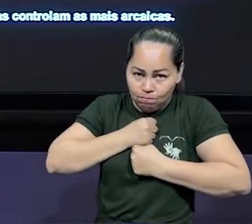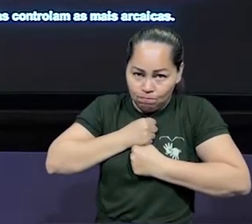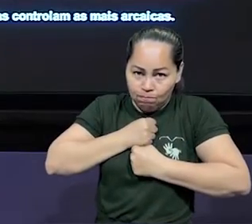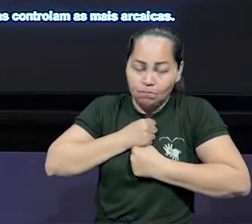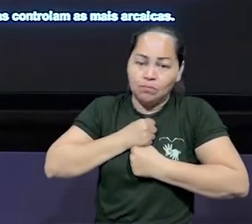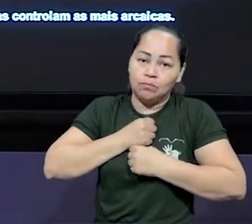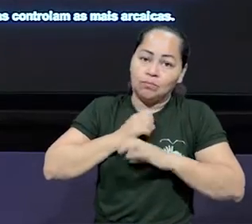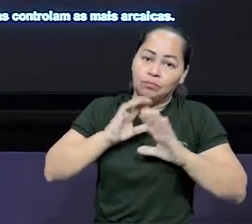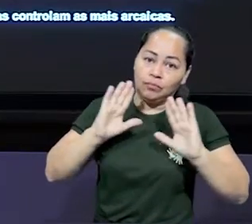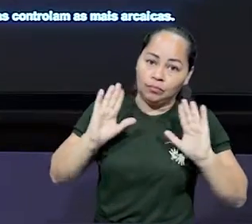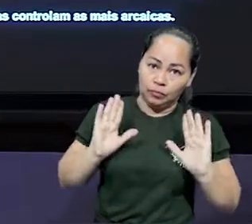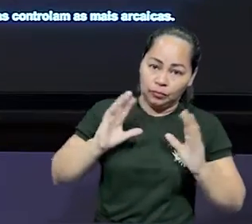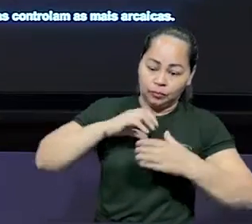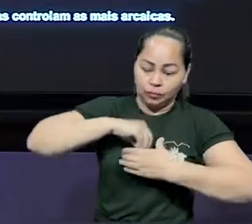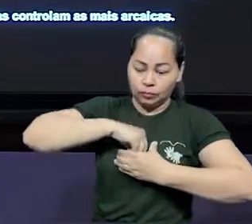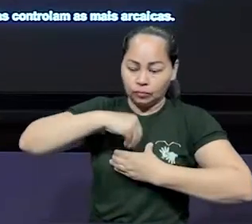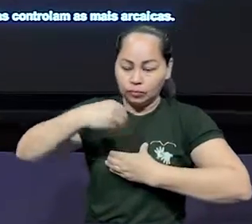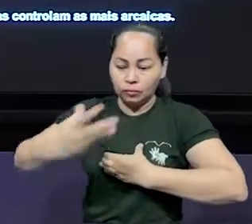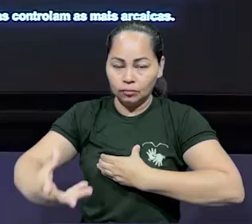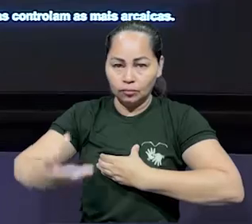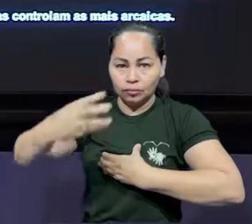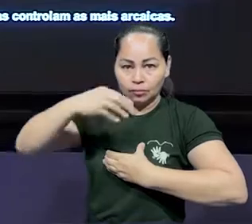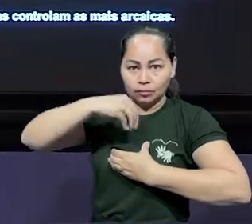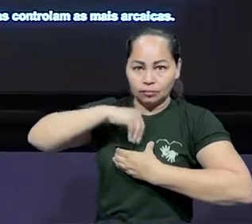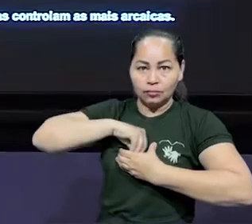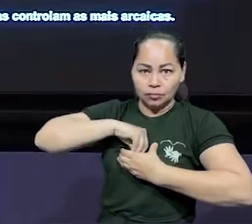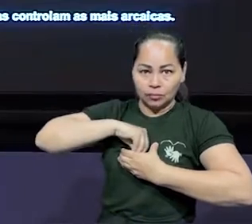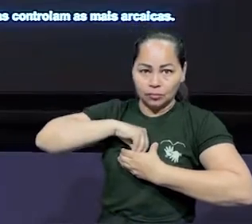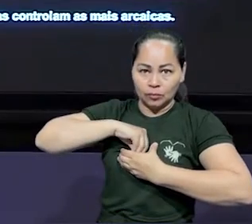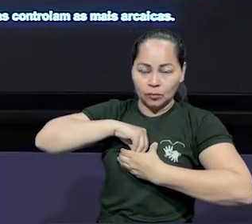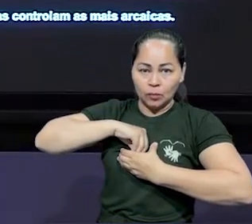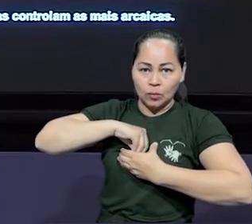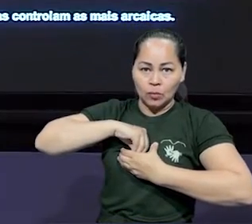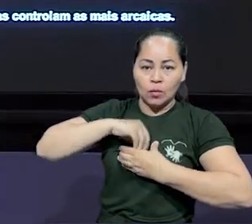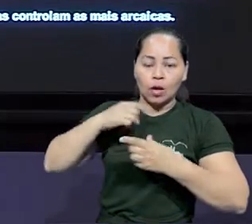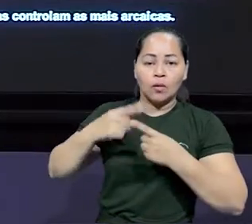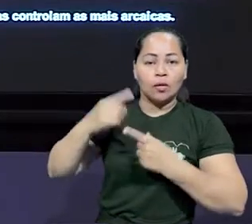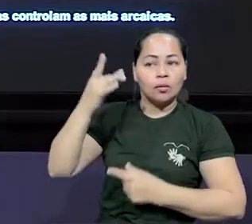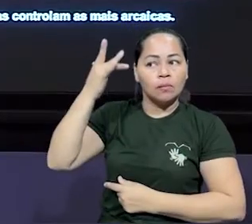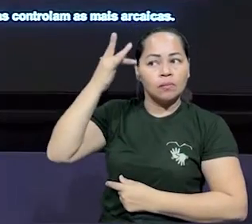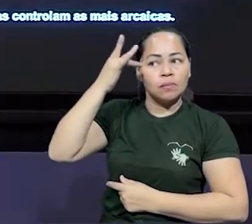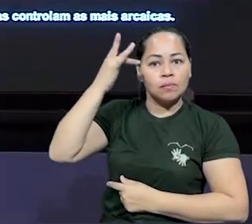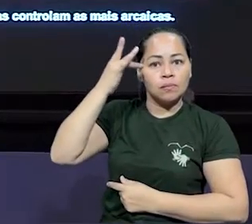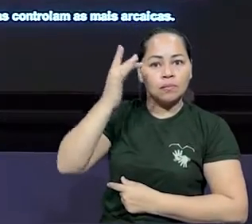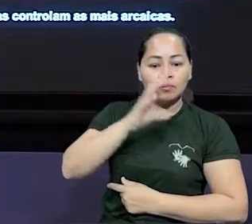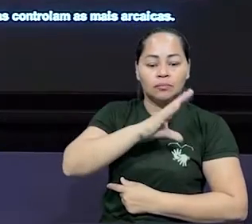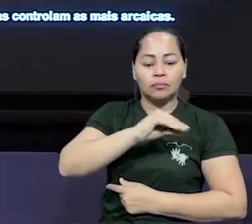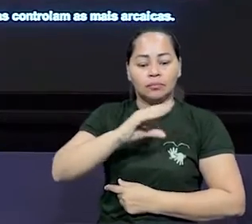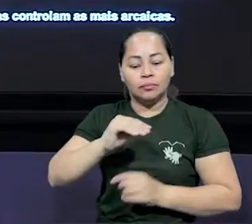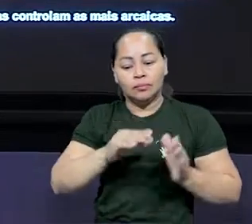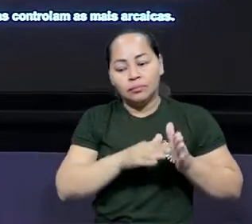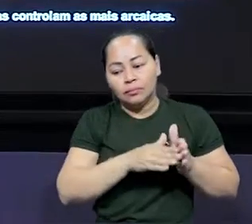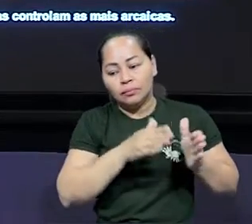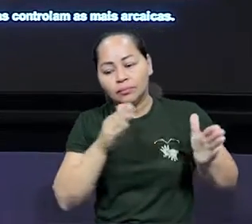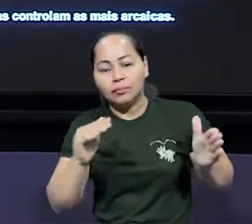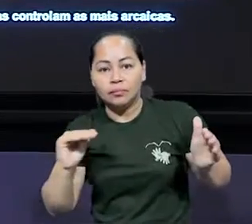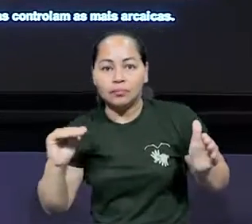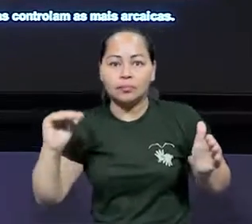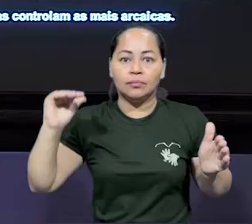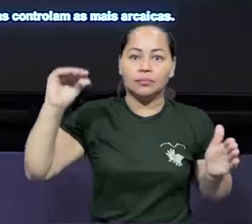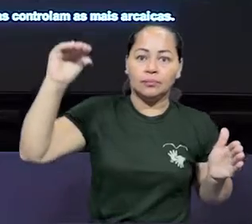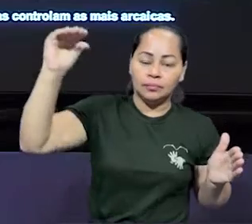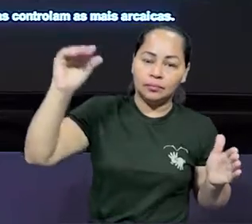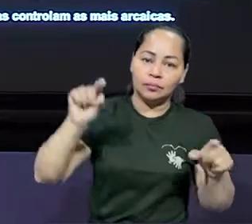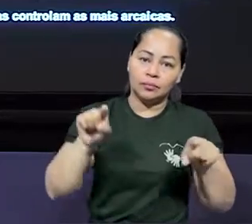externos. E o desenvolvimento se dá a partir da maturação do sistema nervoso e